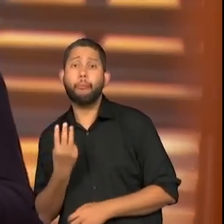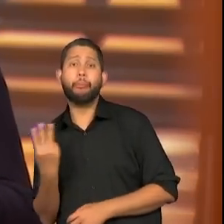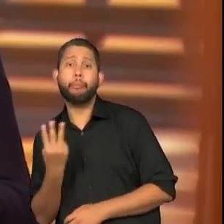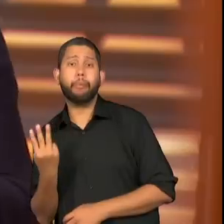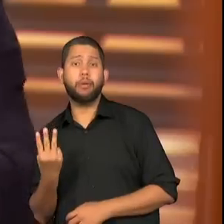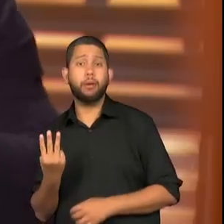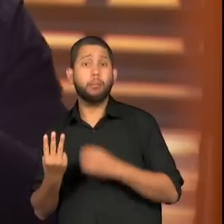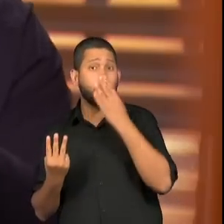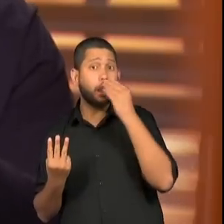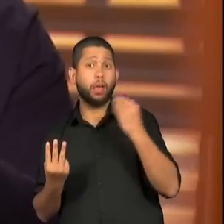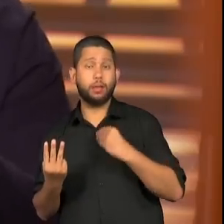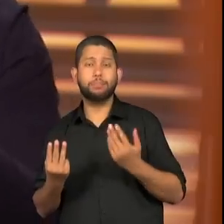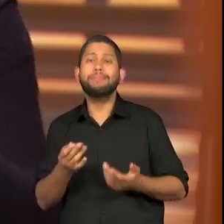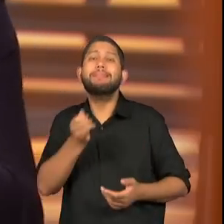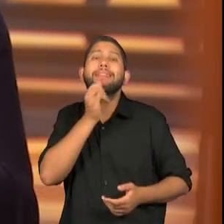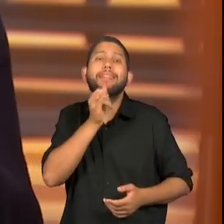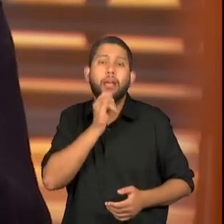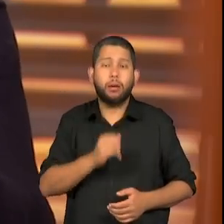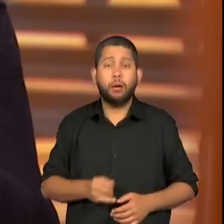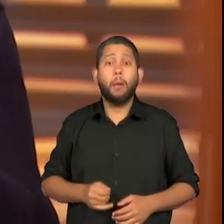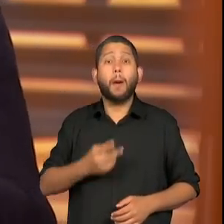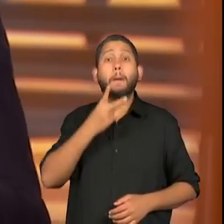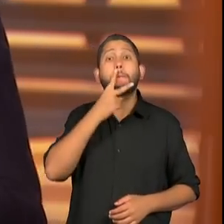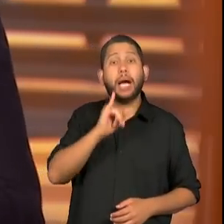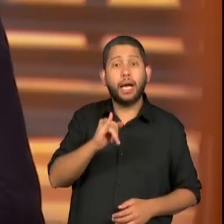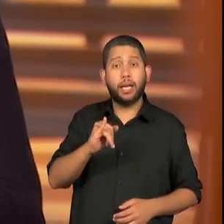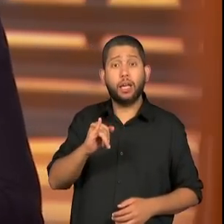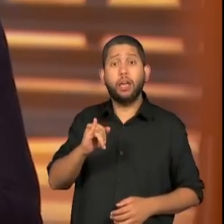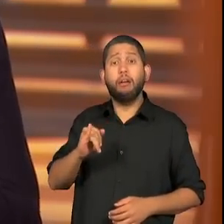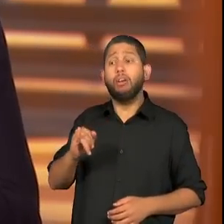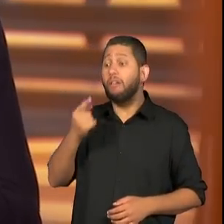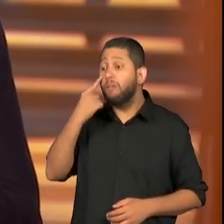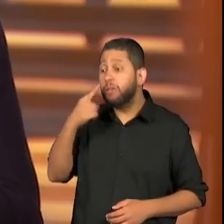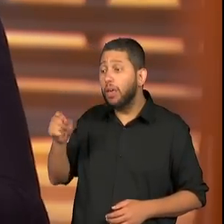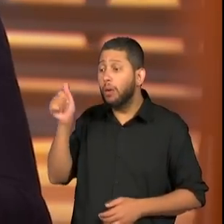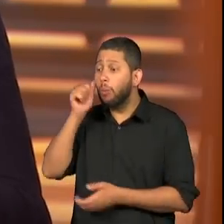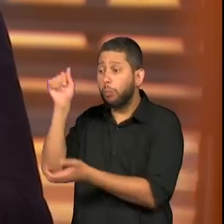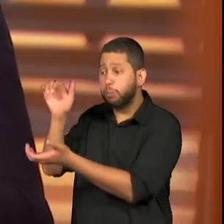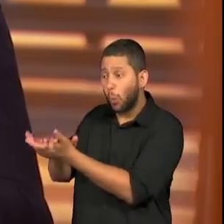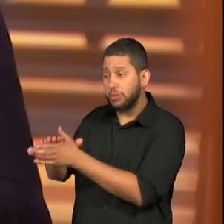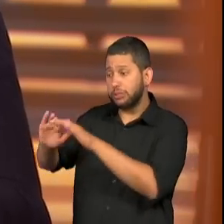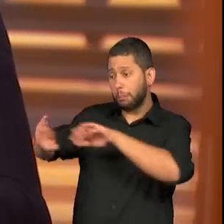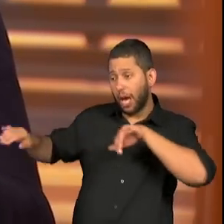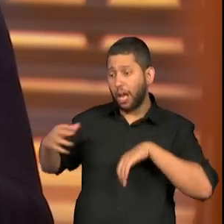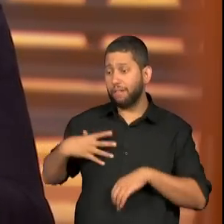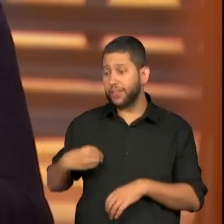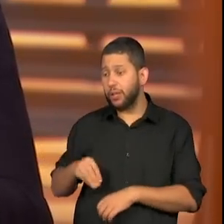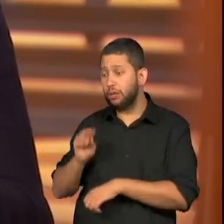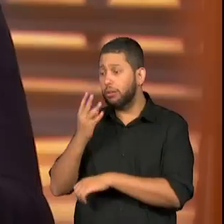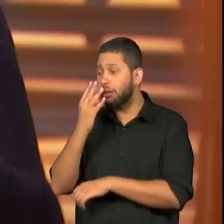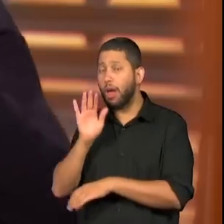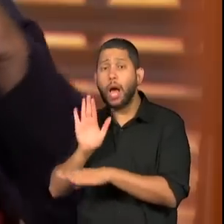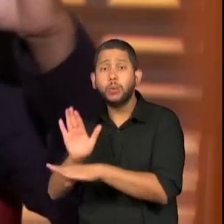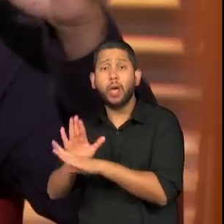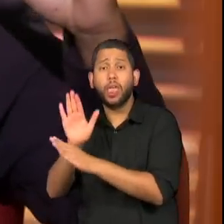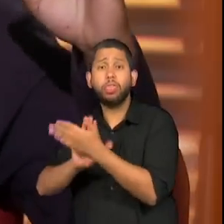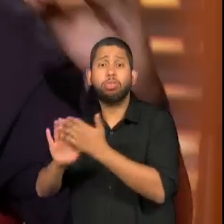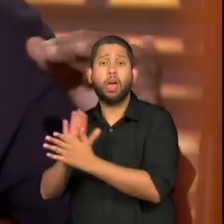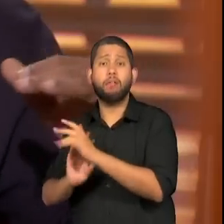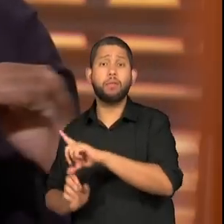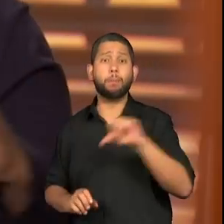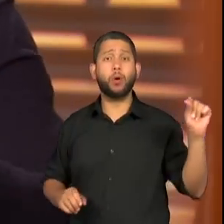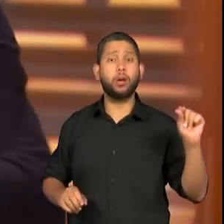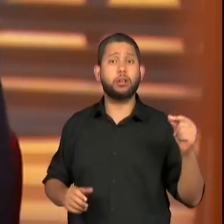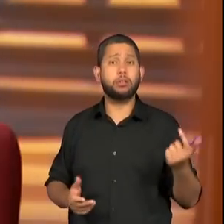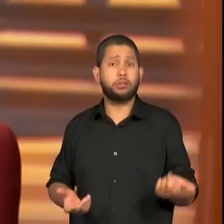mulher e se separa dos filhos, como se fosse possível divorciar dos filhos. E aí, para mim, foi uma mudança muito brusca, sabe? De um momento que a gente tinha